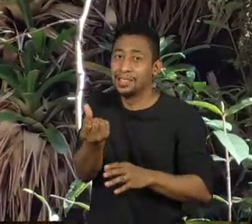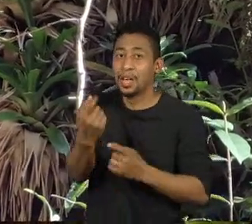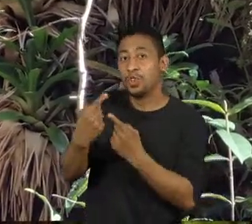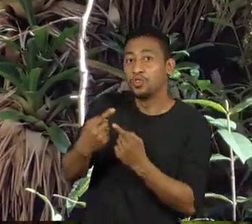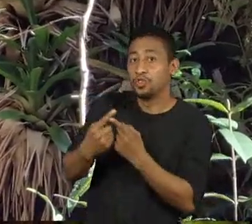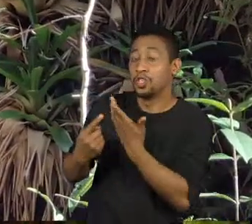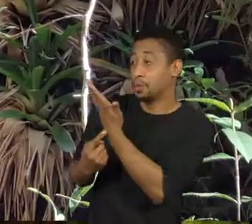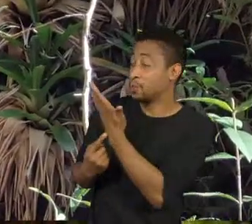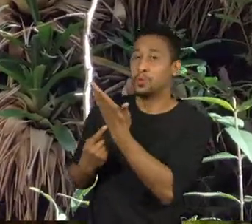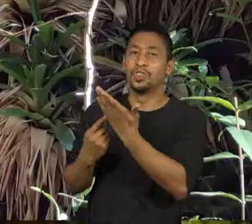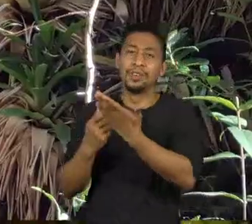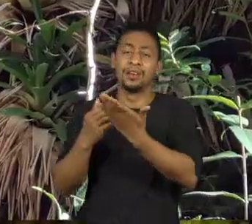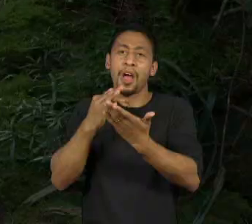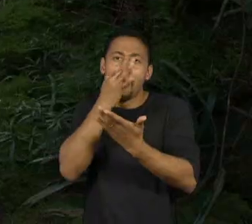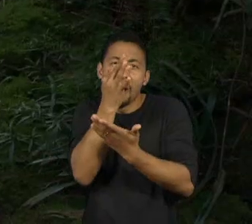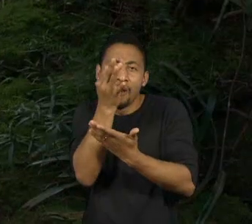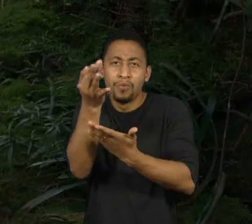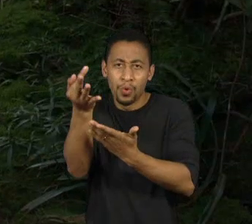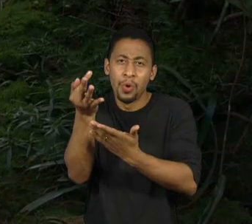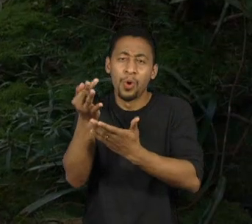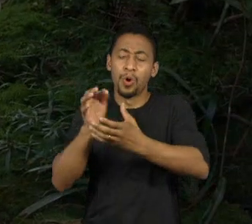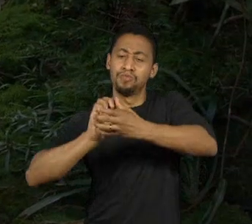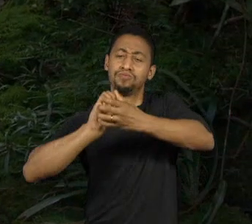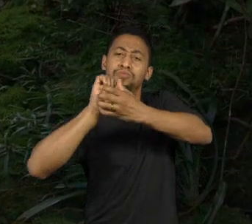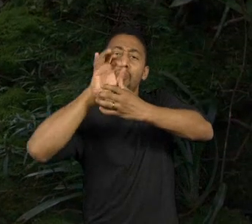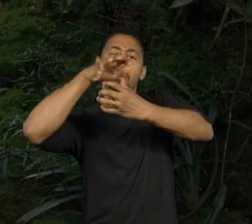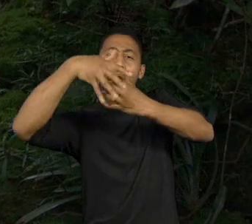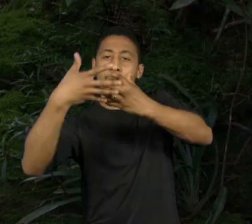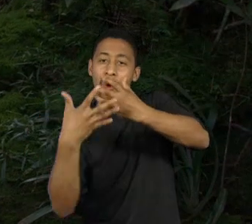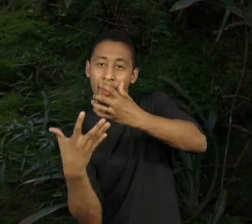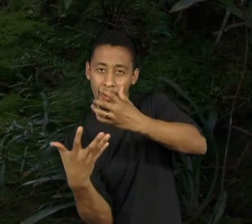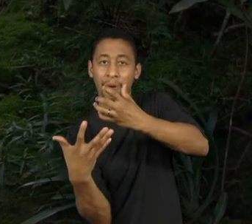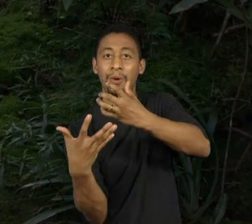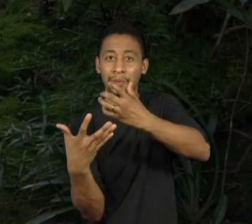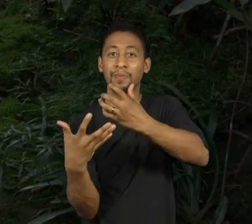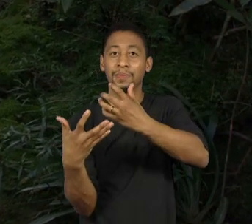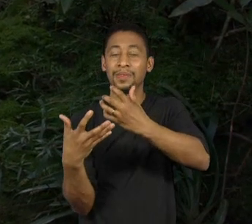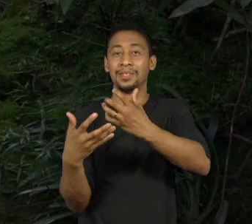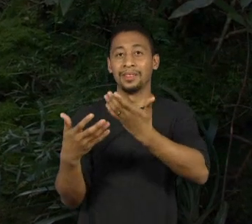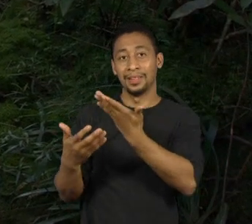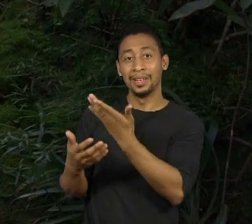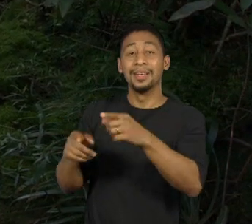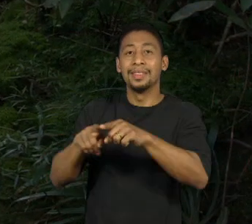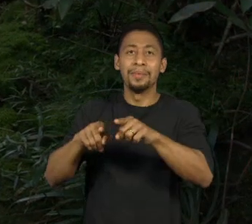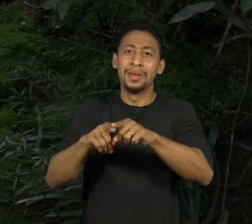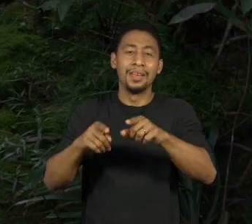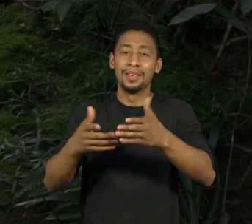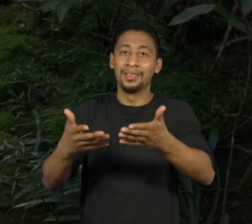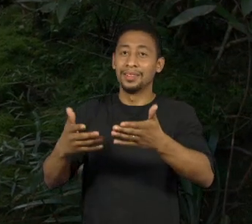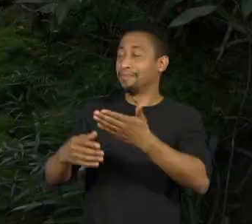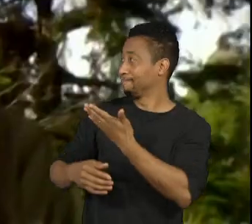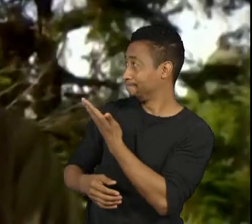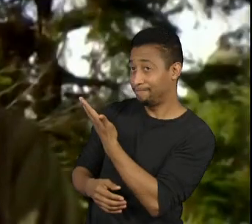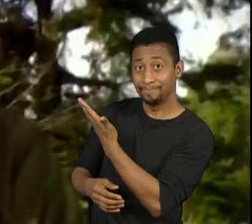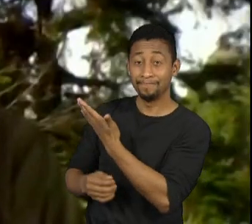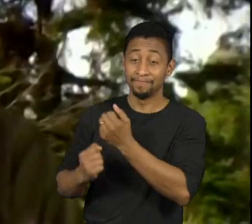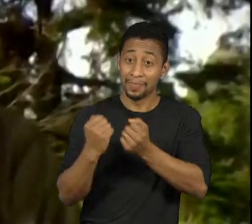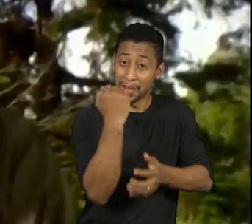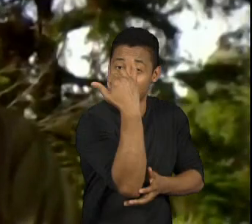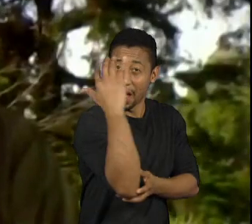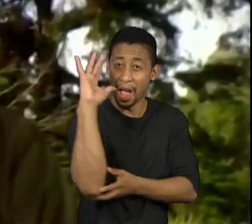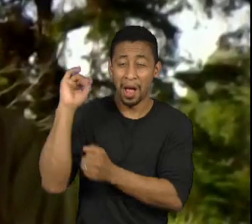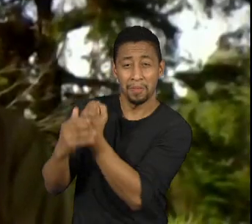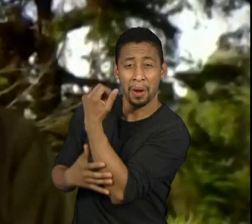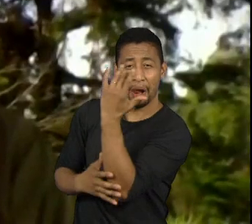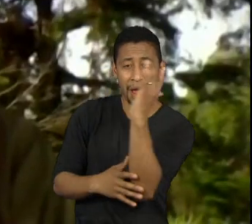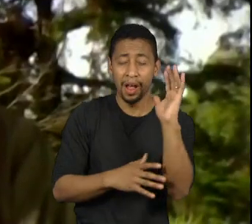as samambaias, são as espécies que não têm vasos de condução. E, dentro de toda essa riqueza, o